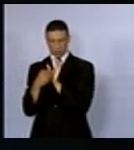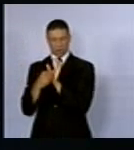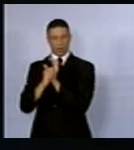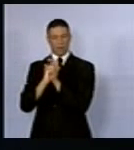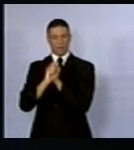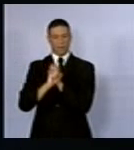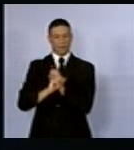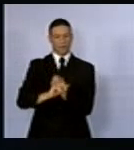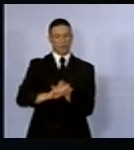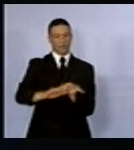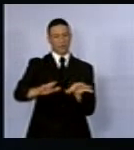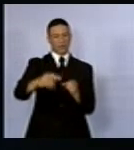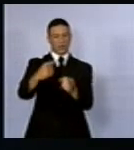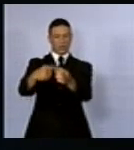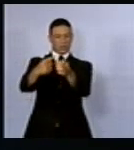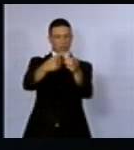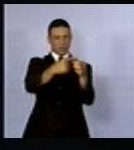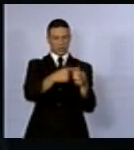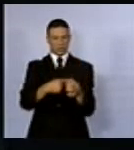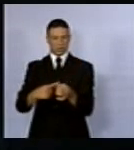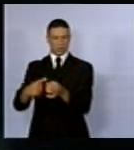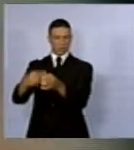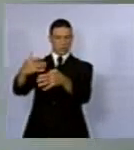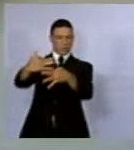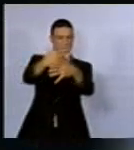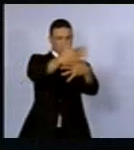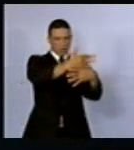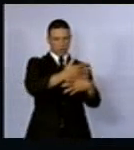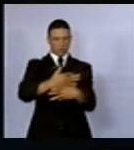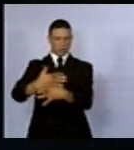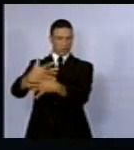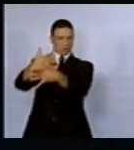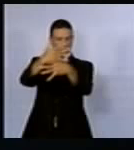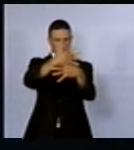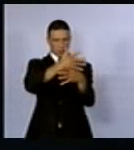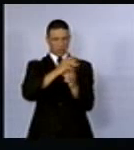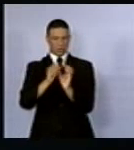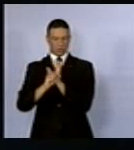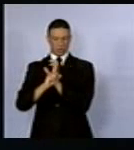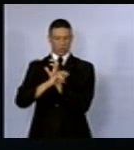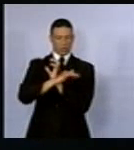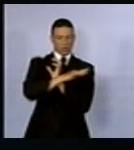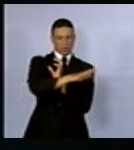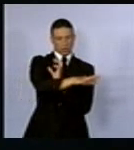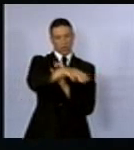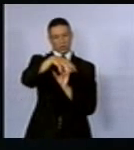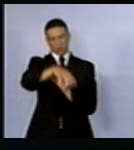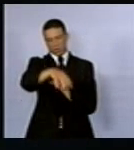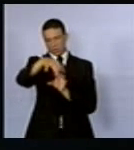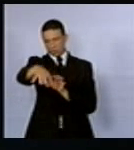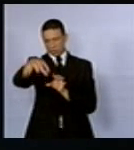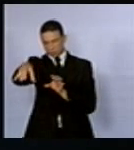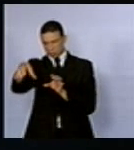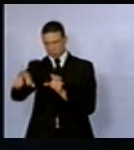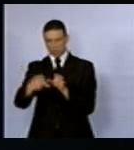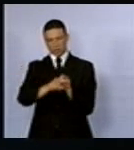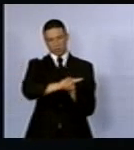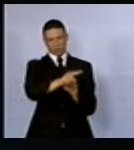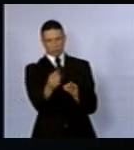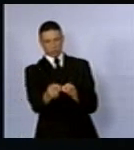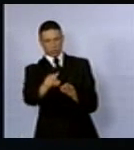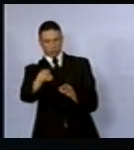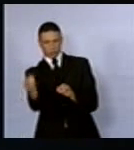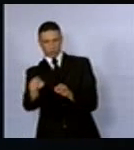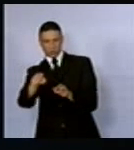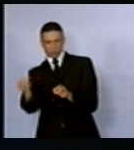as cidades, levando energia até as subestações. E aí, de bairro em bairro, de região em região, nós